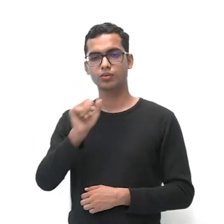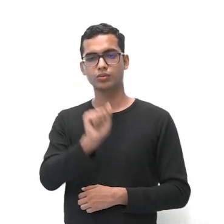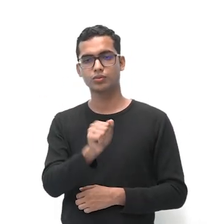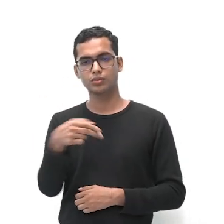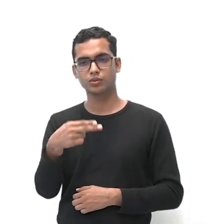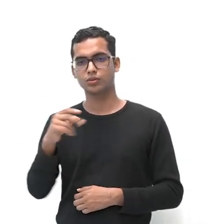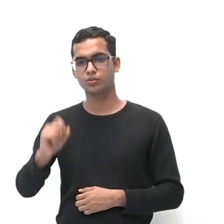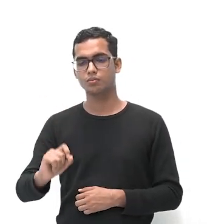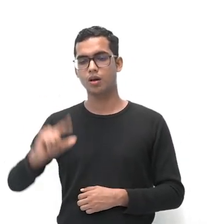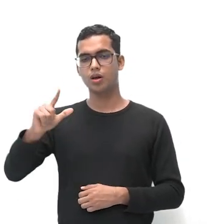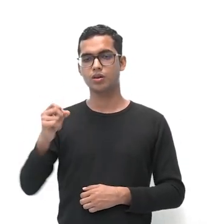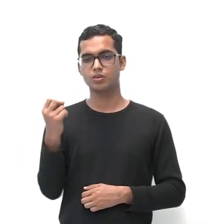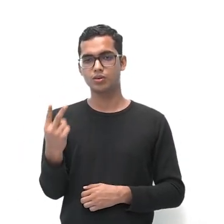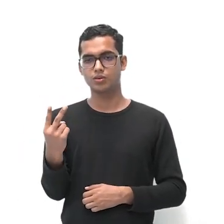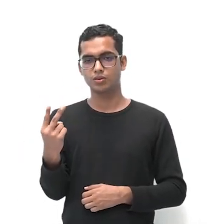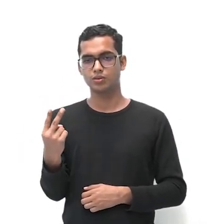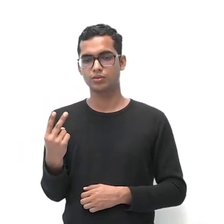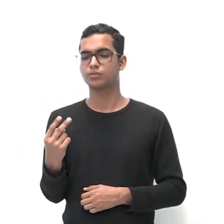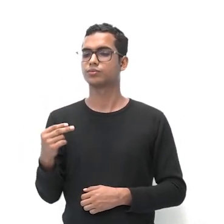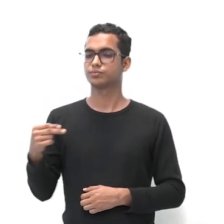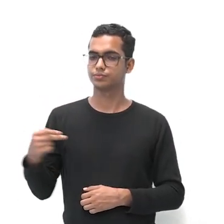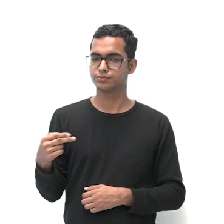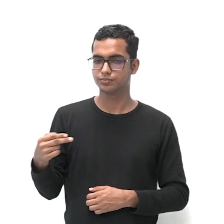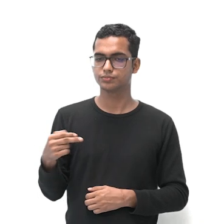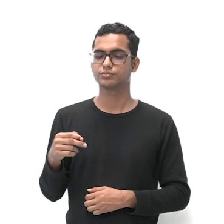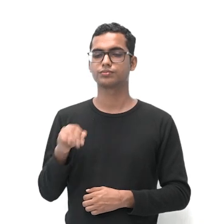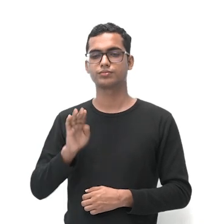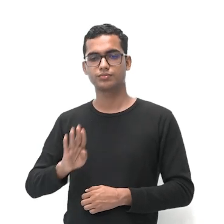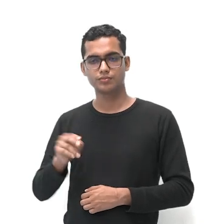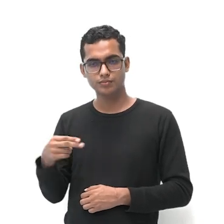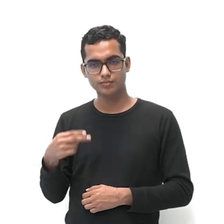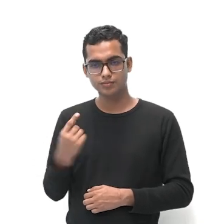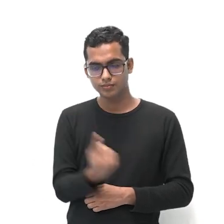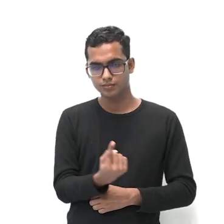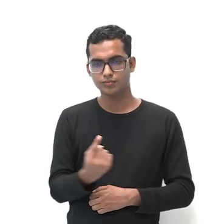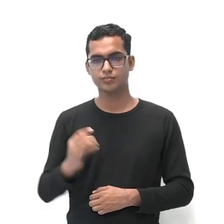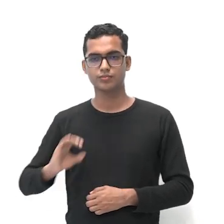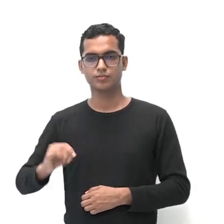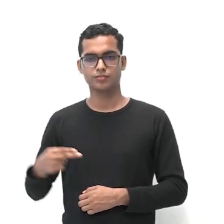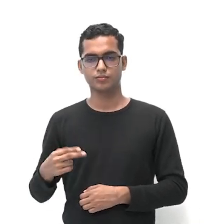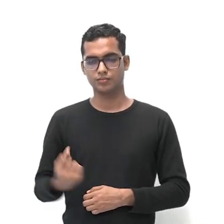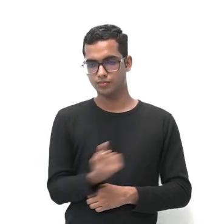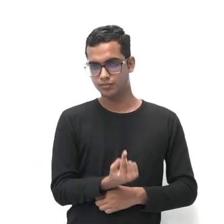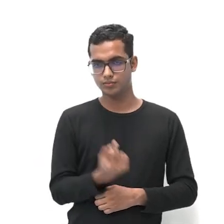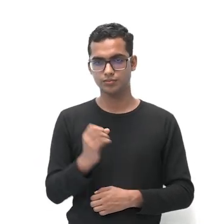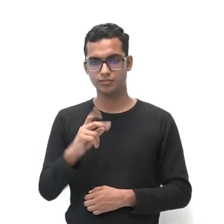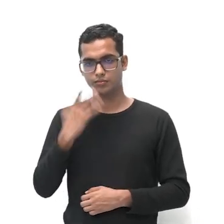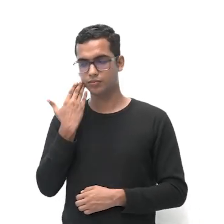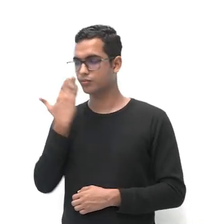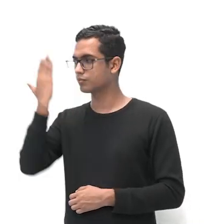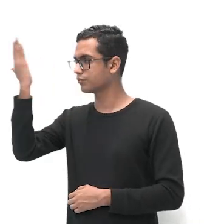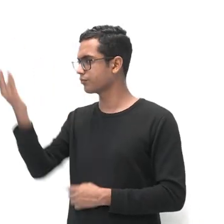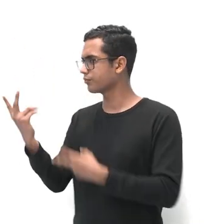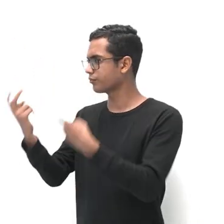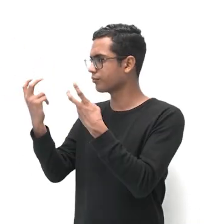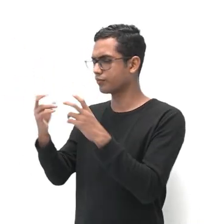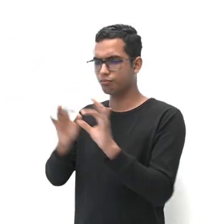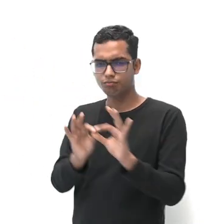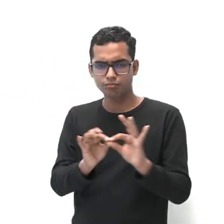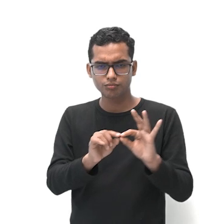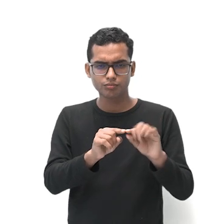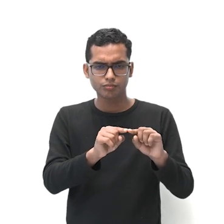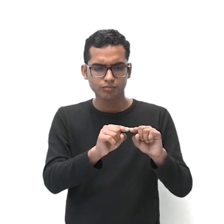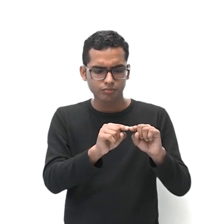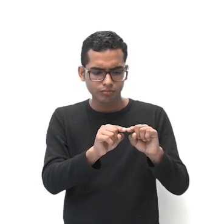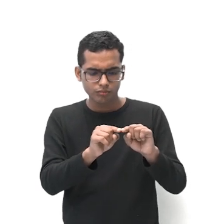né, é igual à soma dos outros dois, que 1 mais 1 é igual a 2. Então, pode ver como não temos um triângulo. Mas,